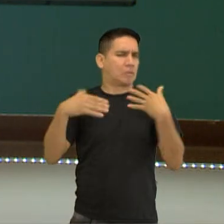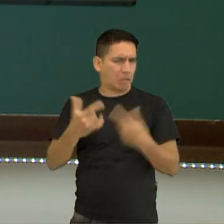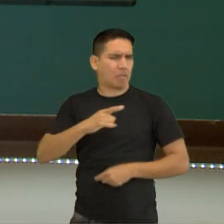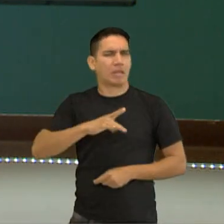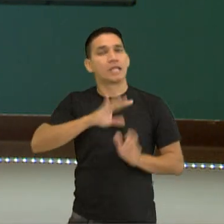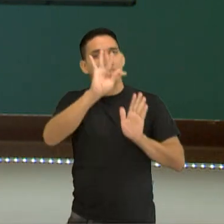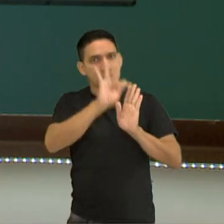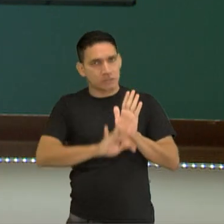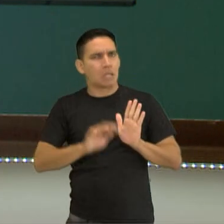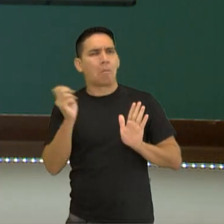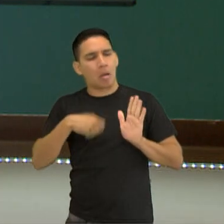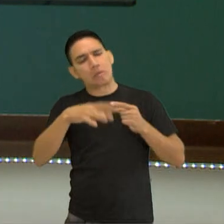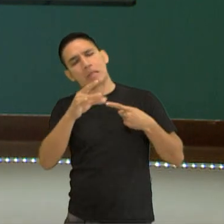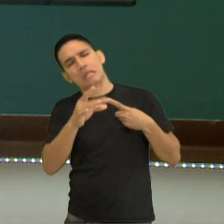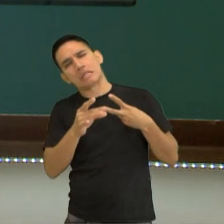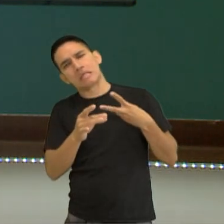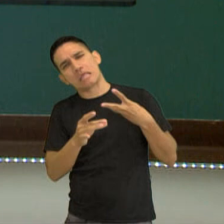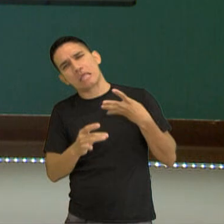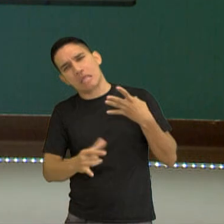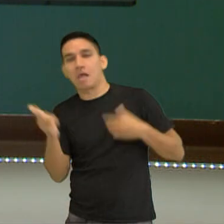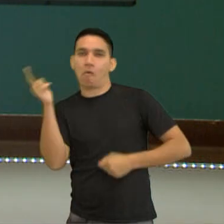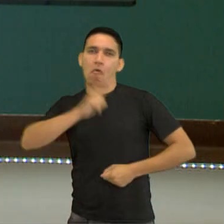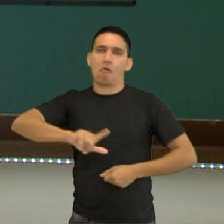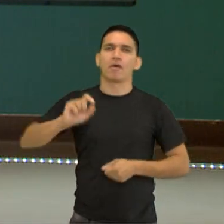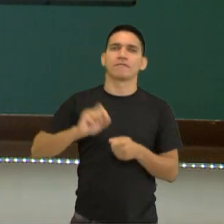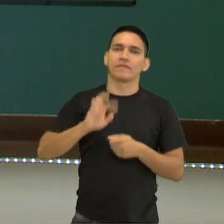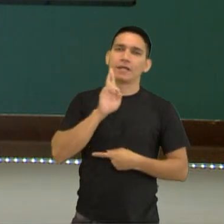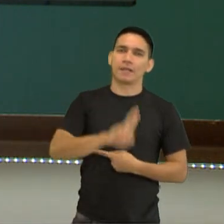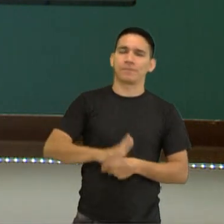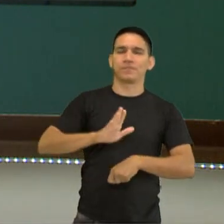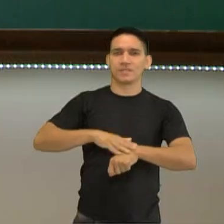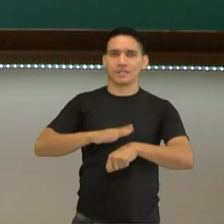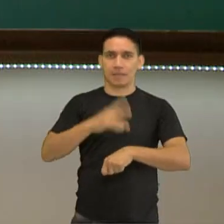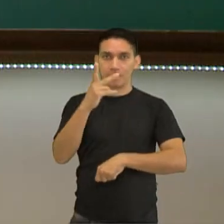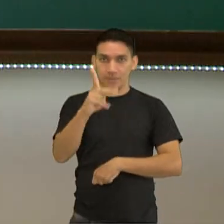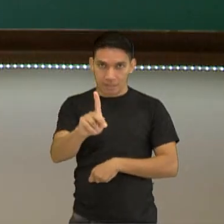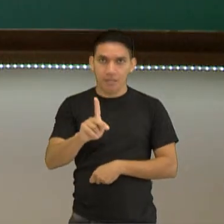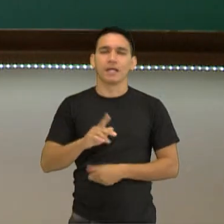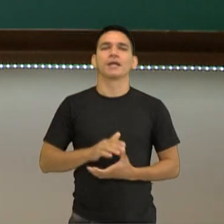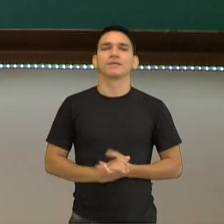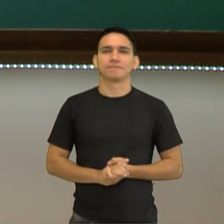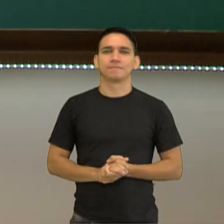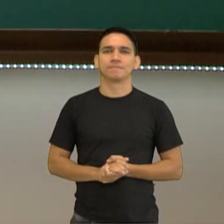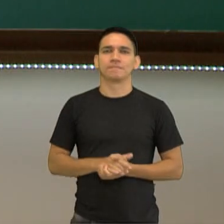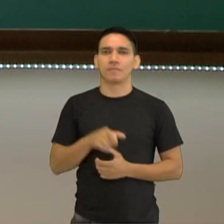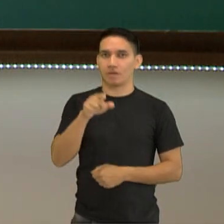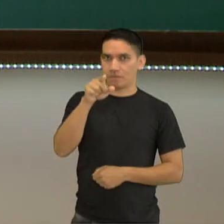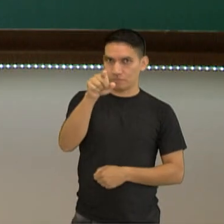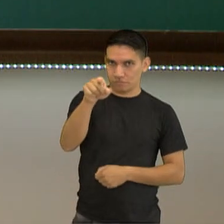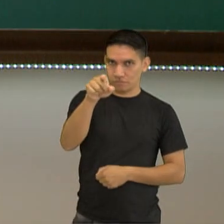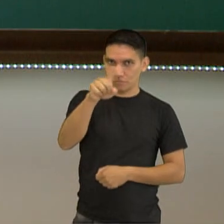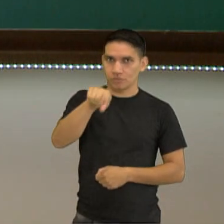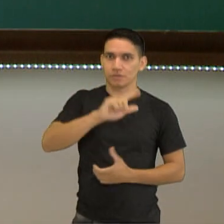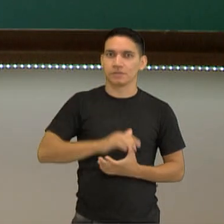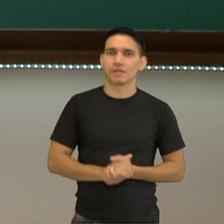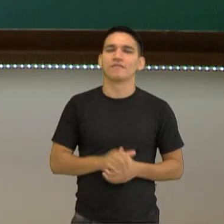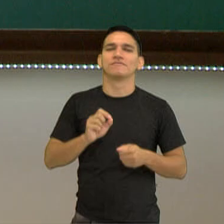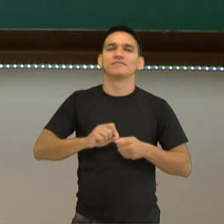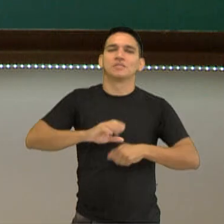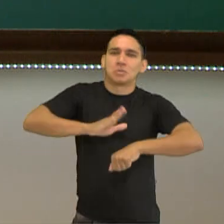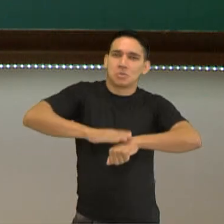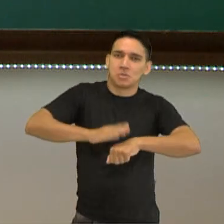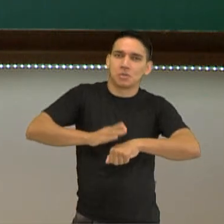escrever bastante coisa para responder. Eu vou dar um tempo para você fazer